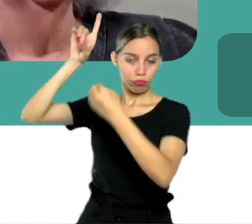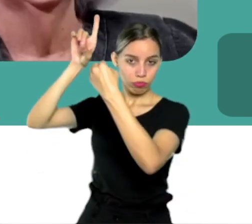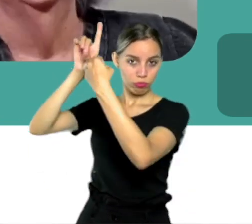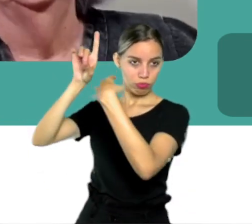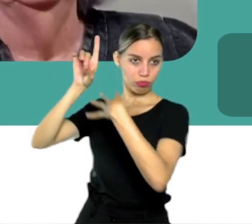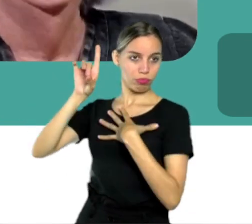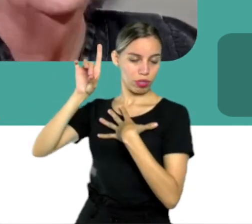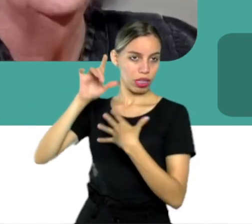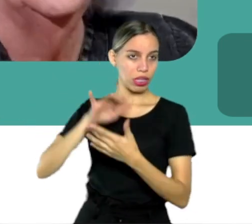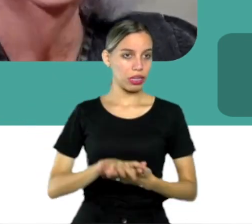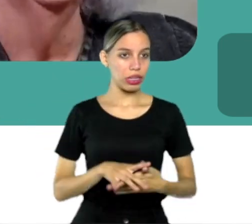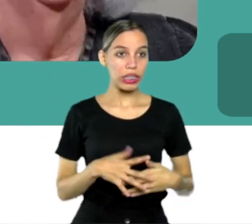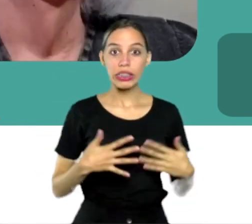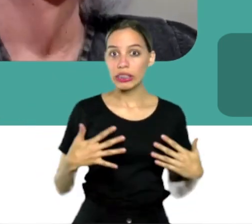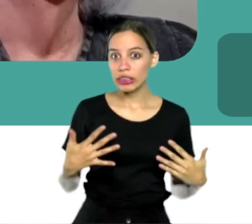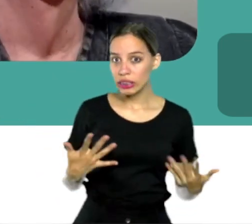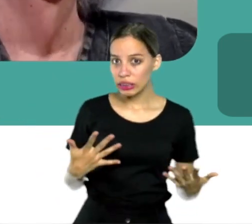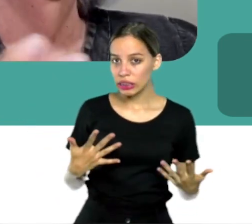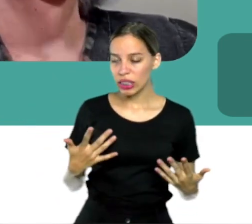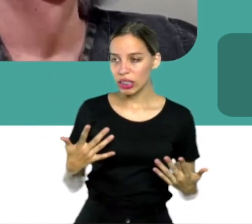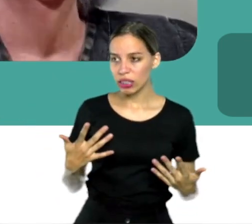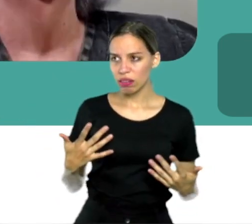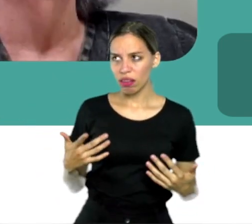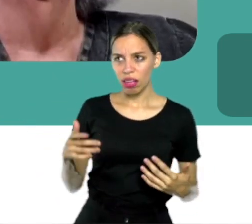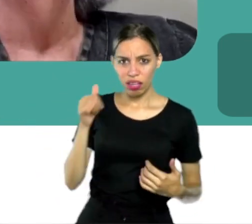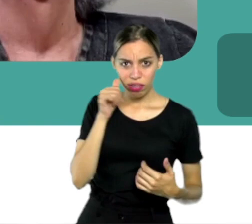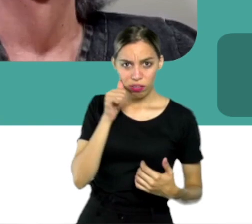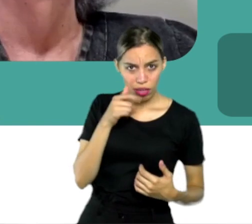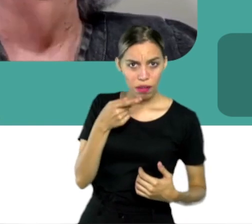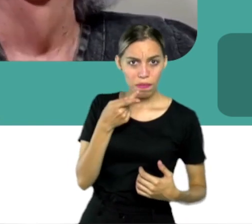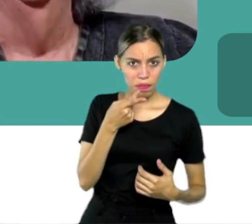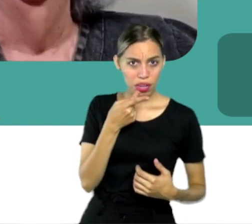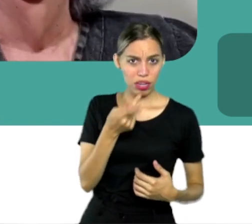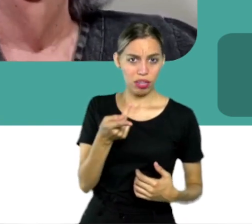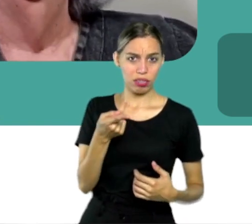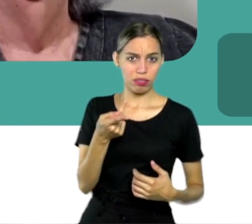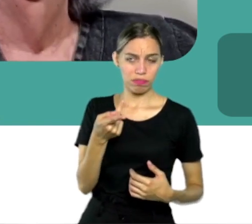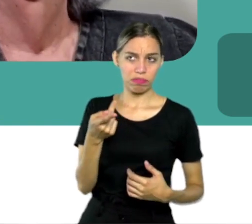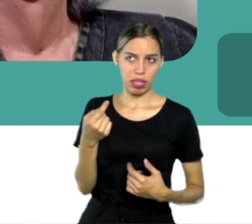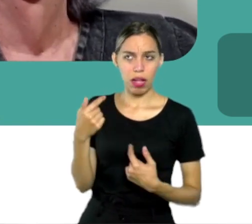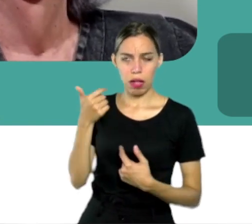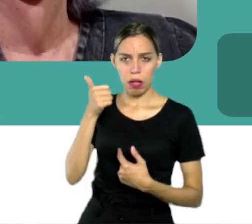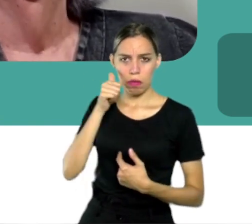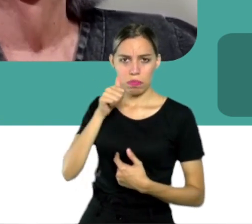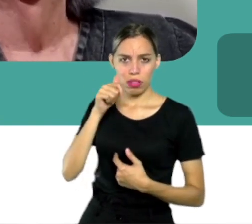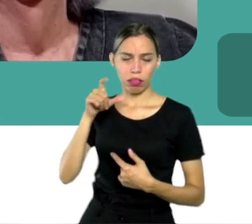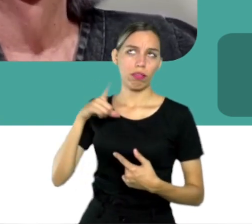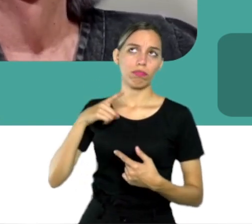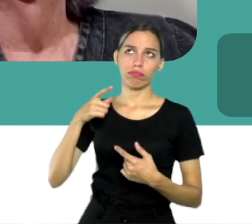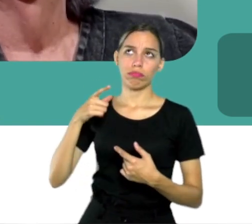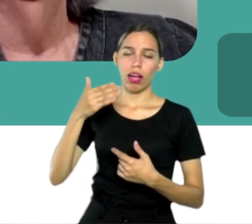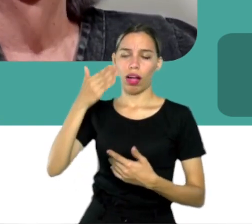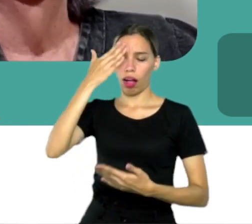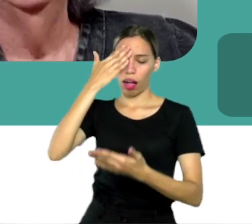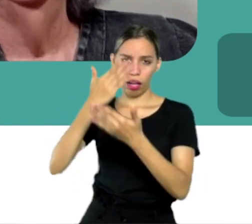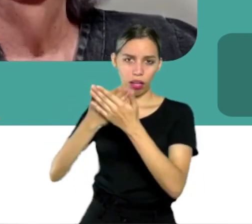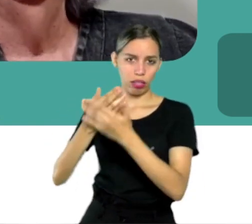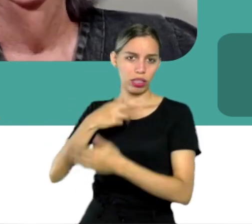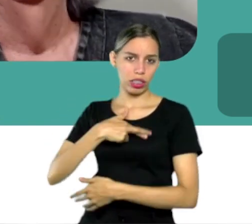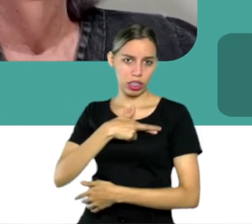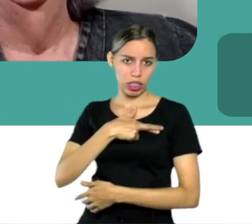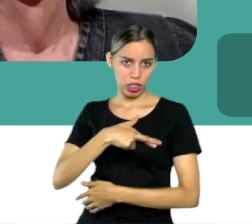eu sou não religiosa, então eu vejo de outra forma. Eu não sei te dizer muito